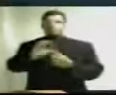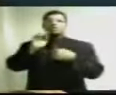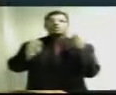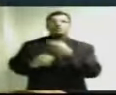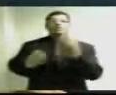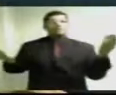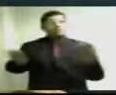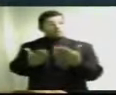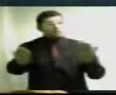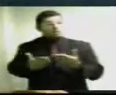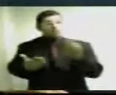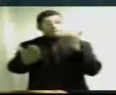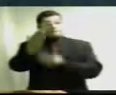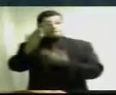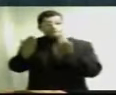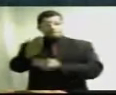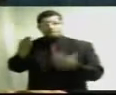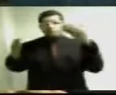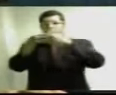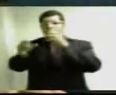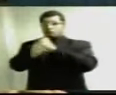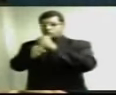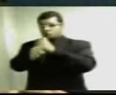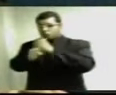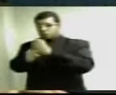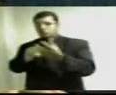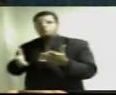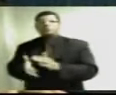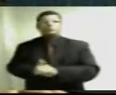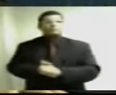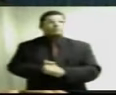nós efetivamente perdemos nos últimos anos.